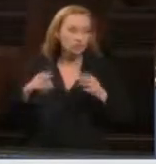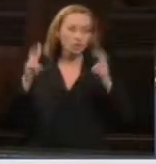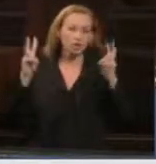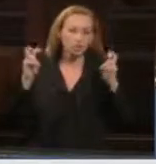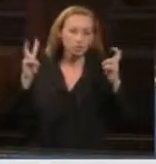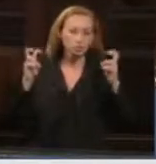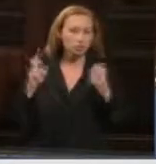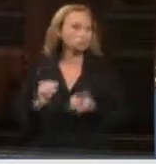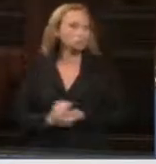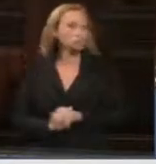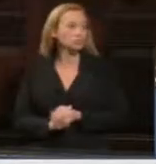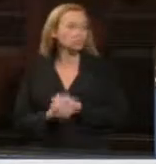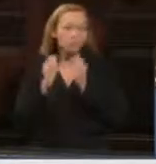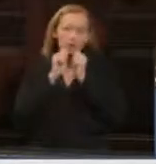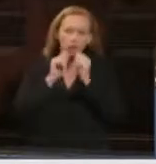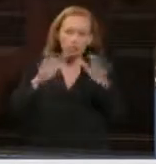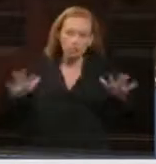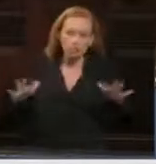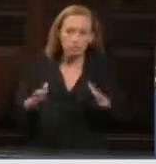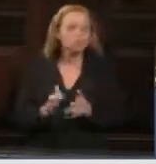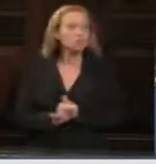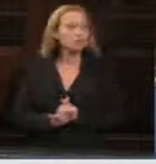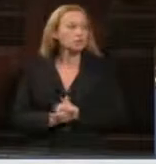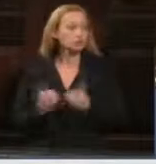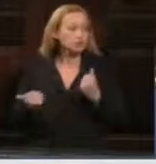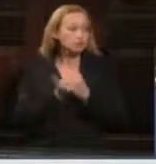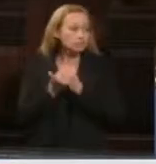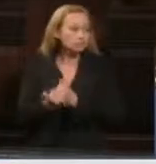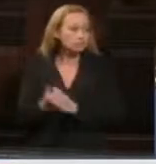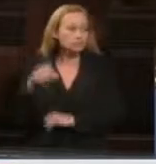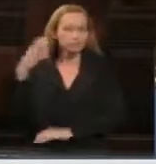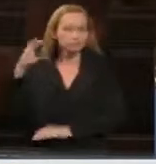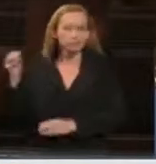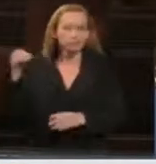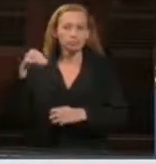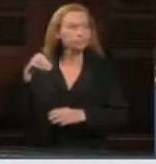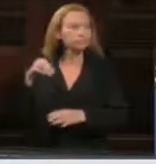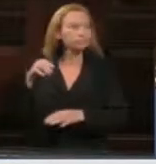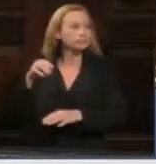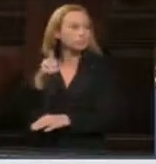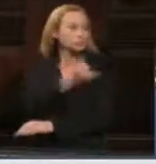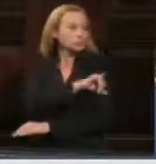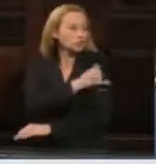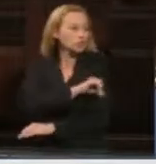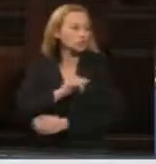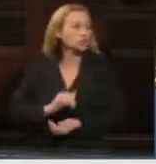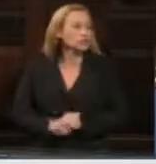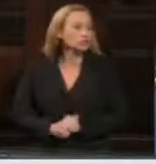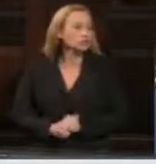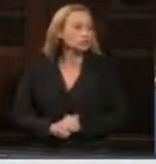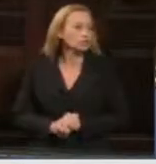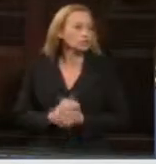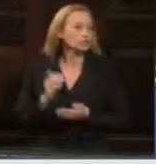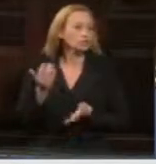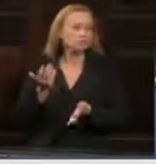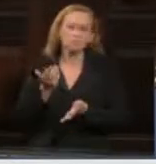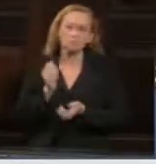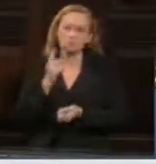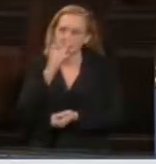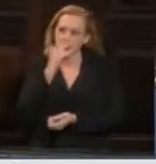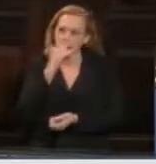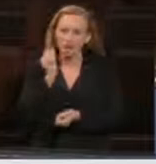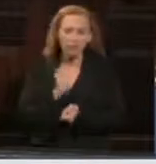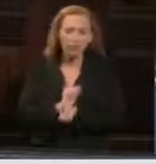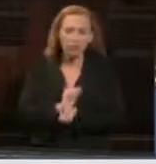de divulgação enfim de apoio à ciência no rio de janeiro isso dito parece que acabamos mas não acabamos